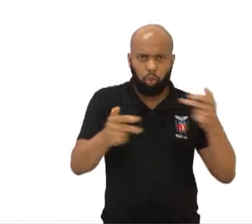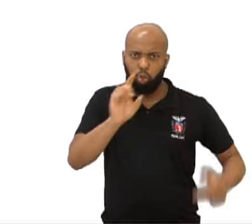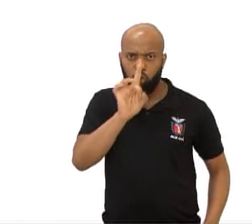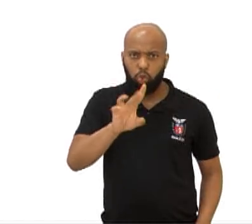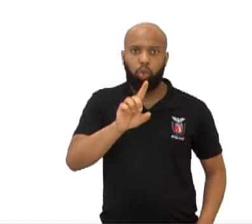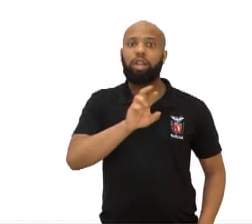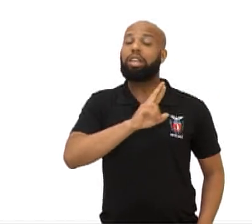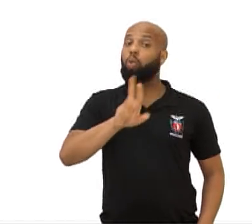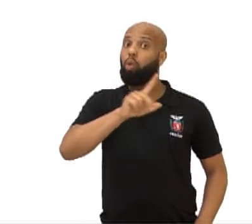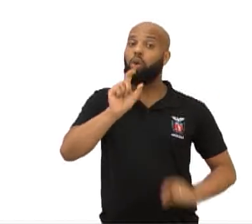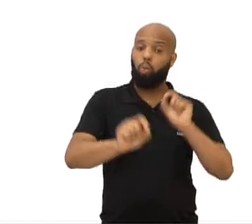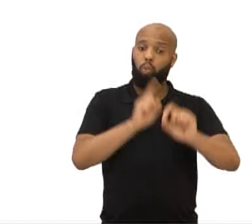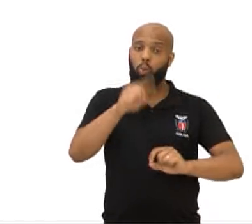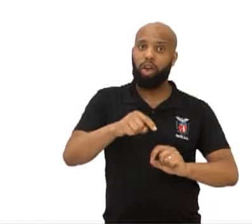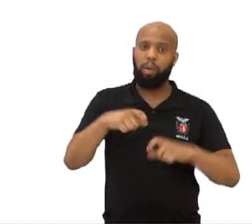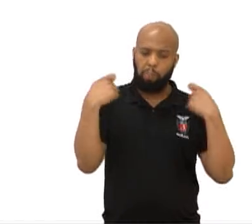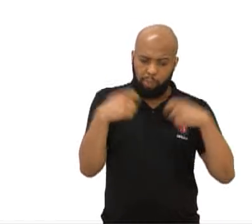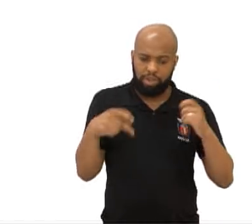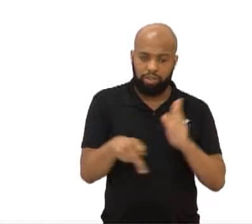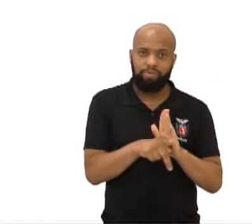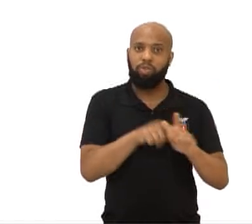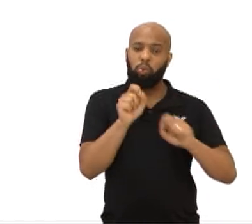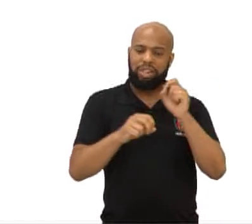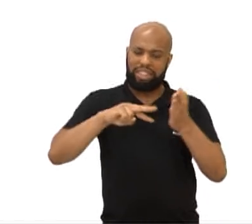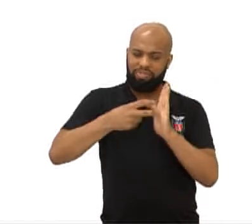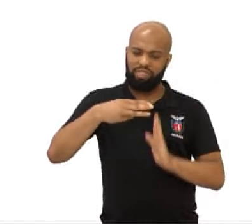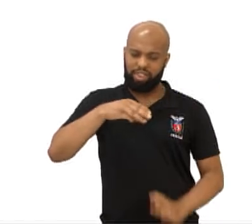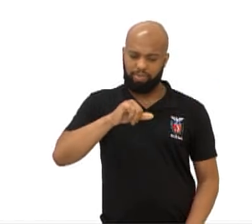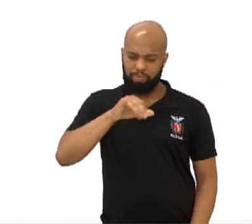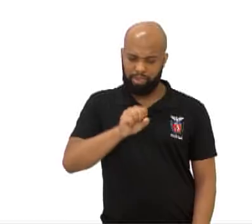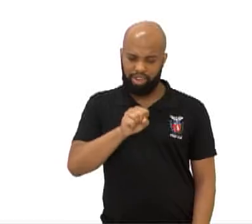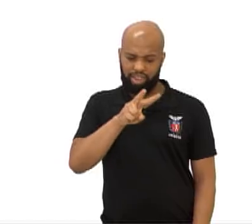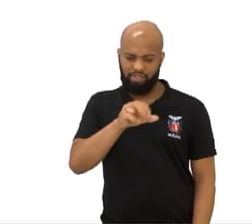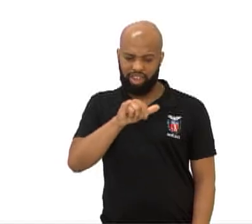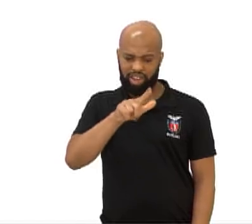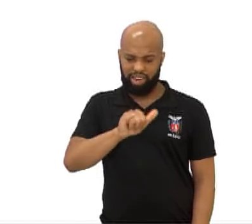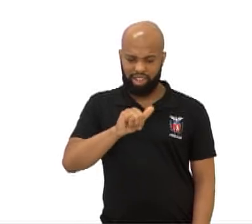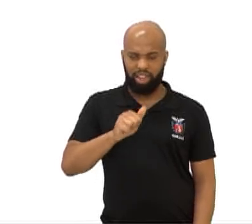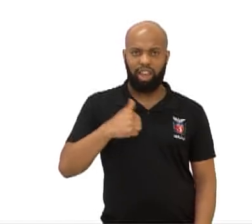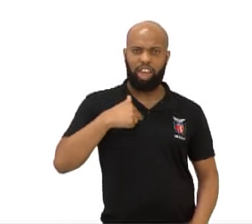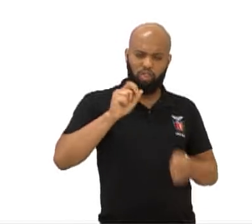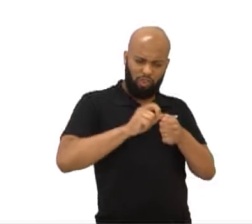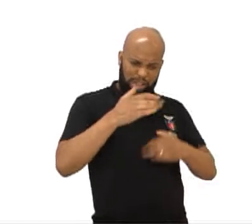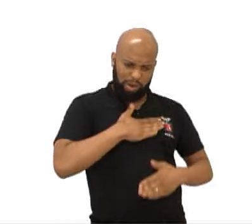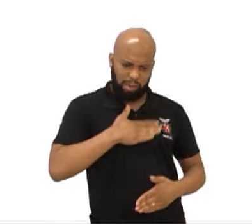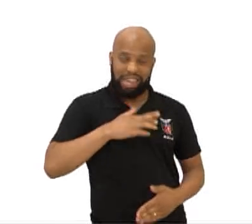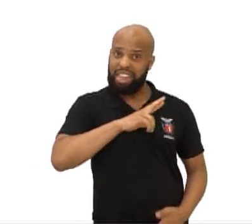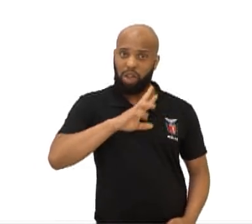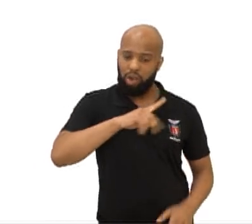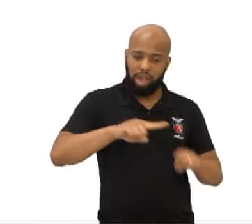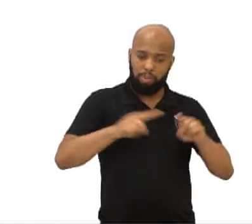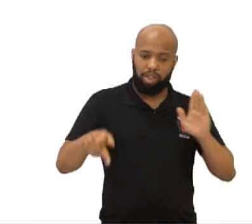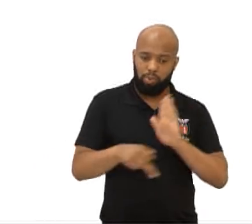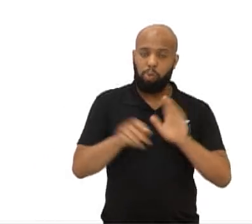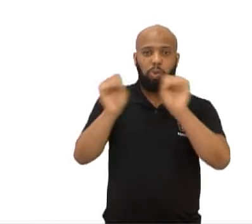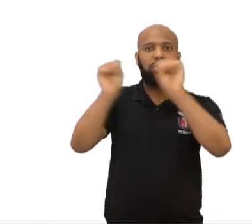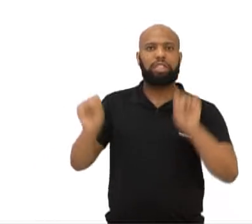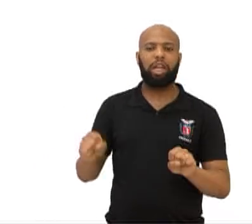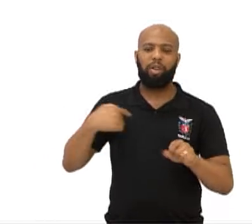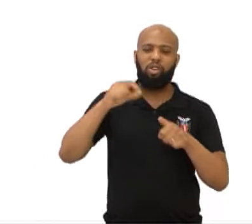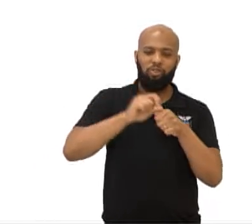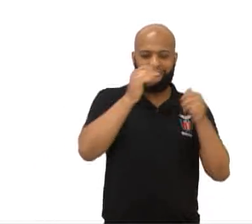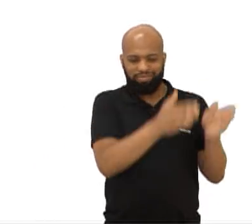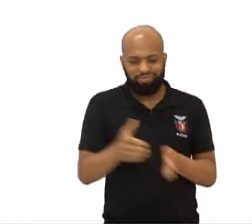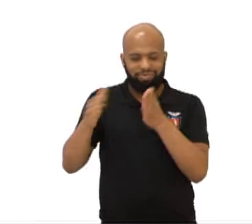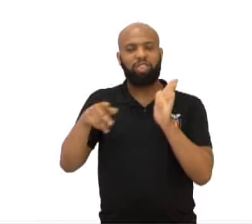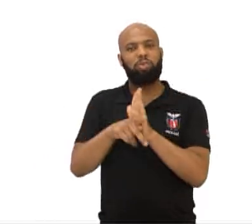é essencialmente produção de mais-valia. O operário não produz para si, mas para o capital, para o sistema,